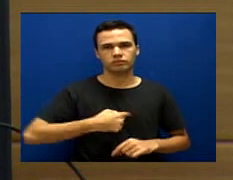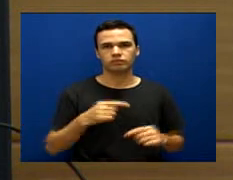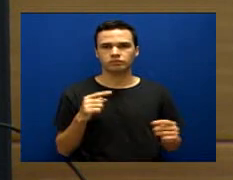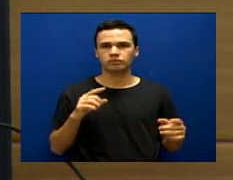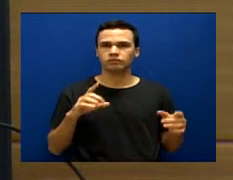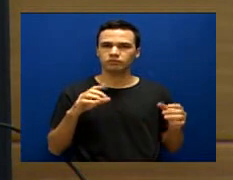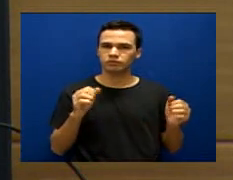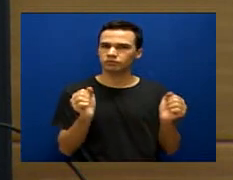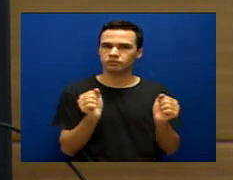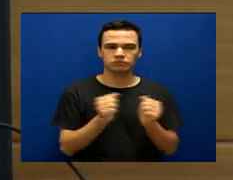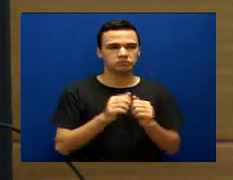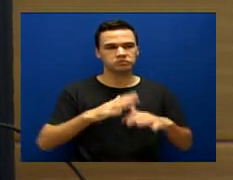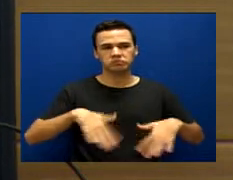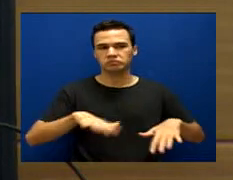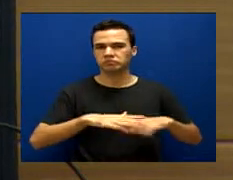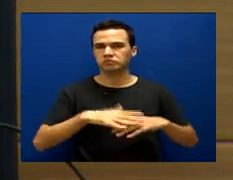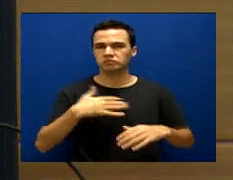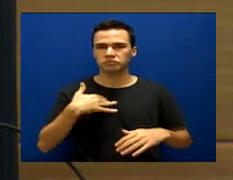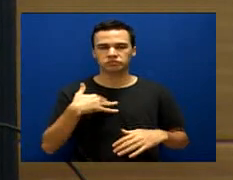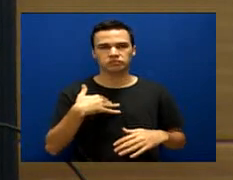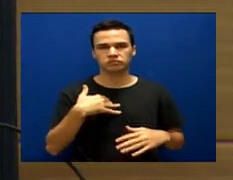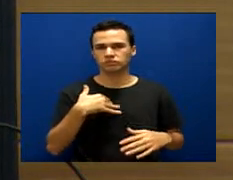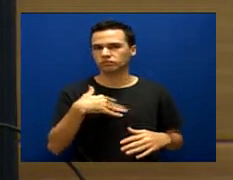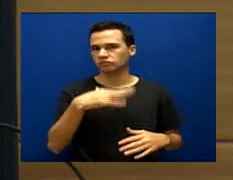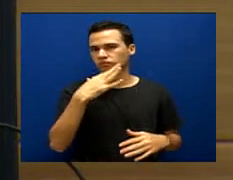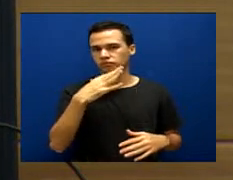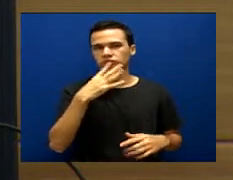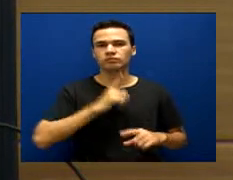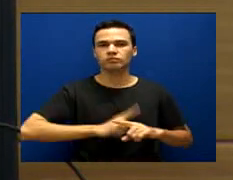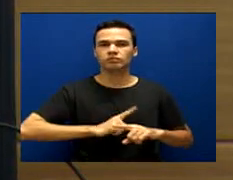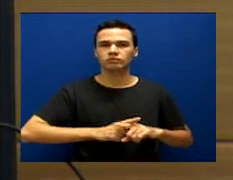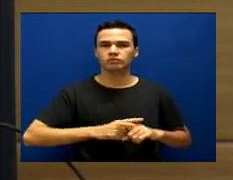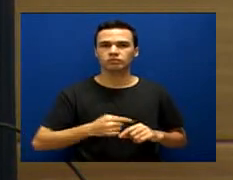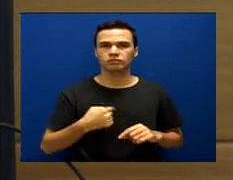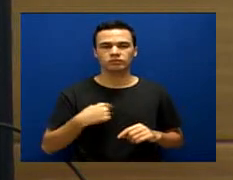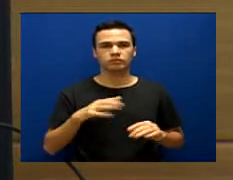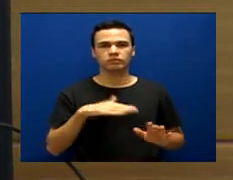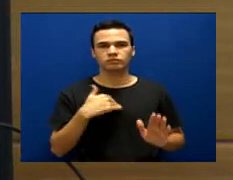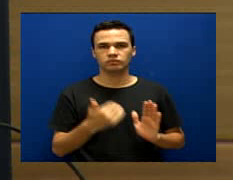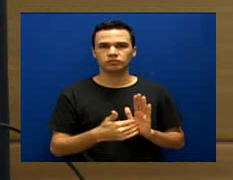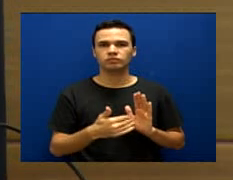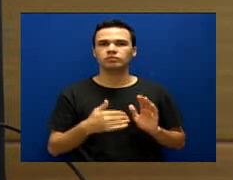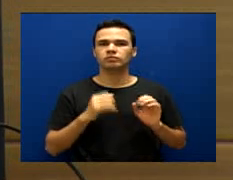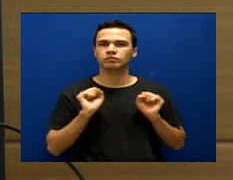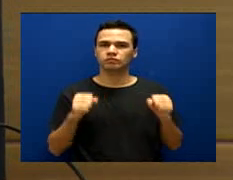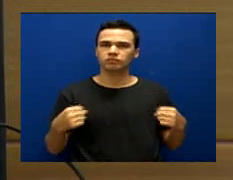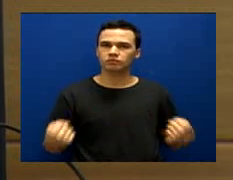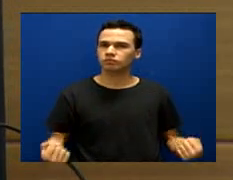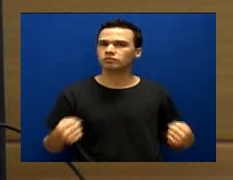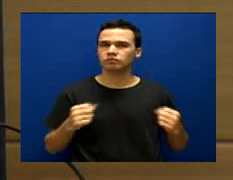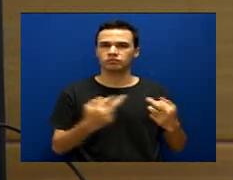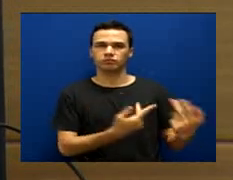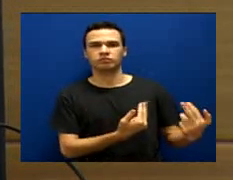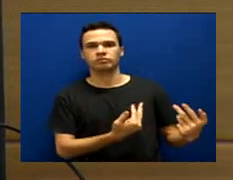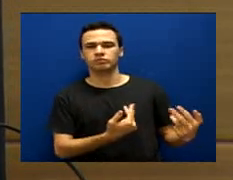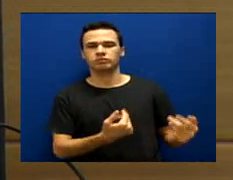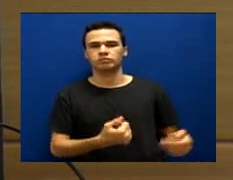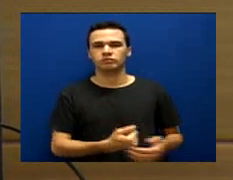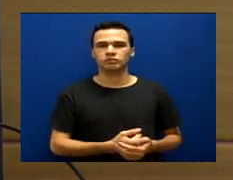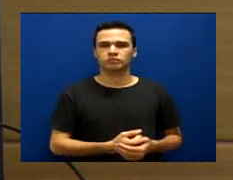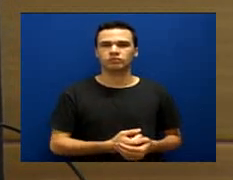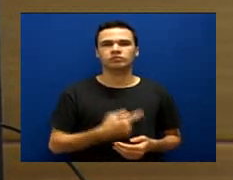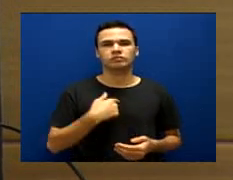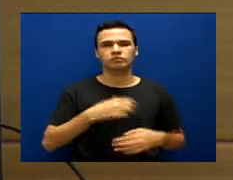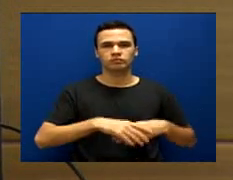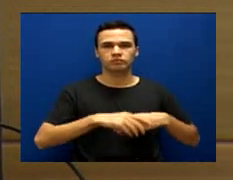parte de um todo. Né? A instituição SEMA faz parte de um todo, porque todos estão imbuídos na mesma causa.